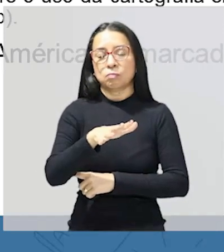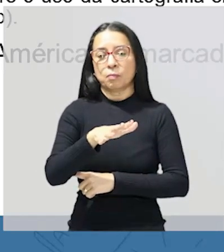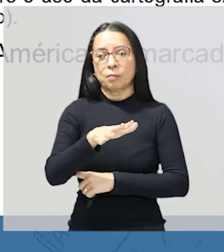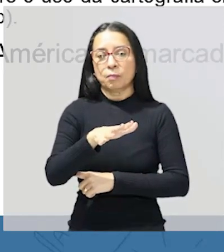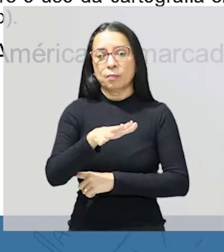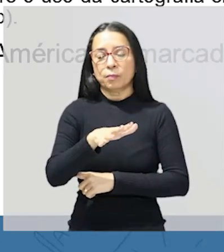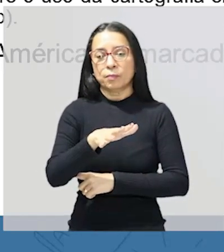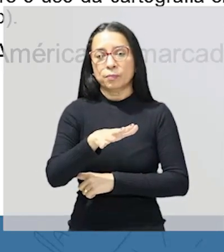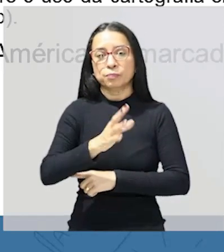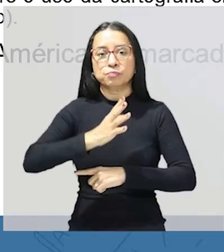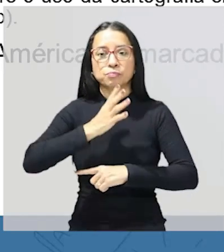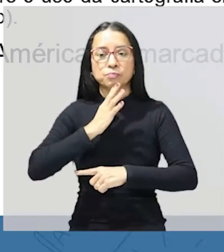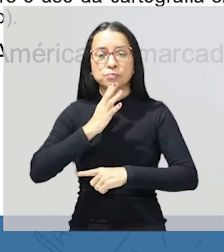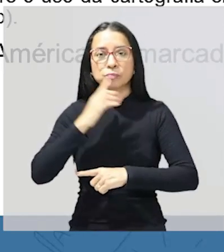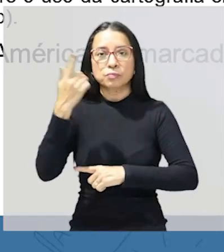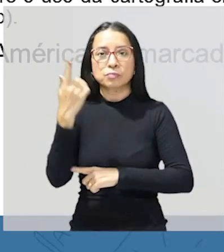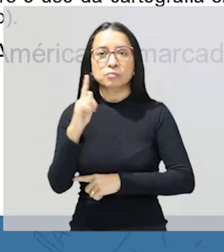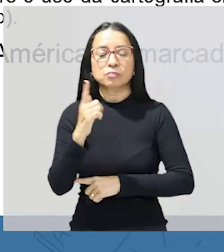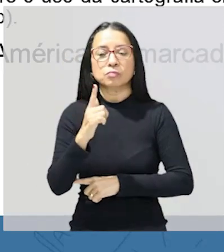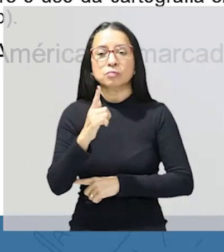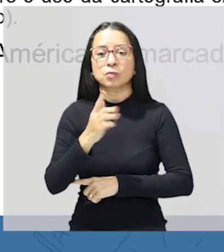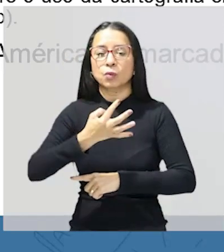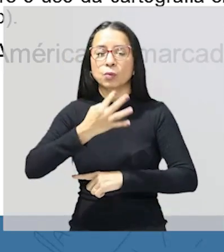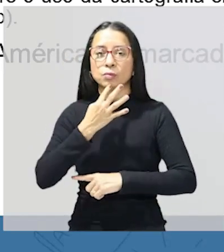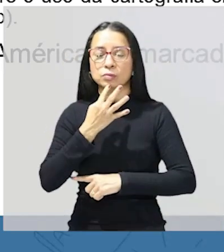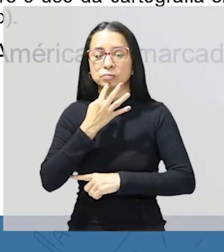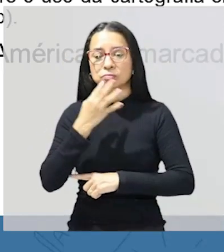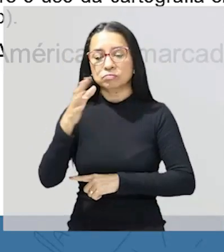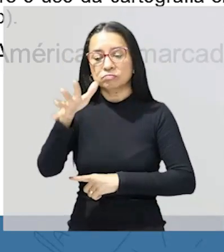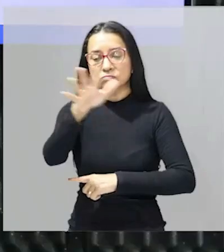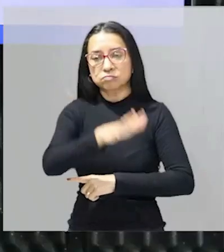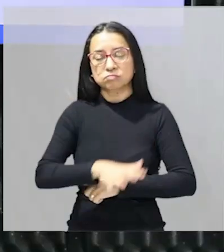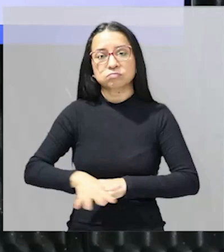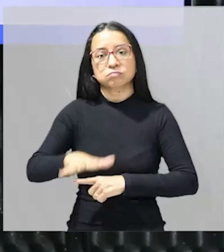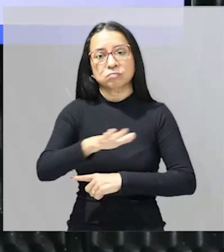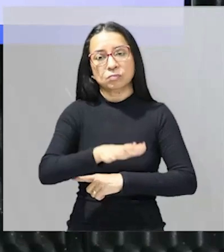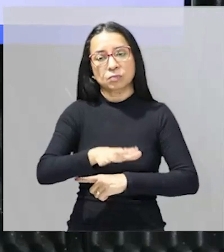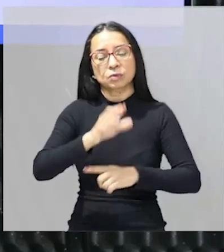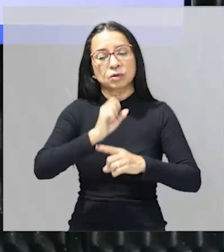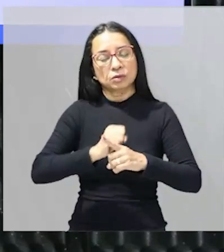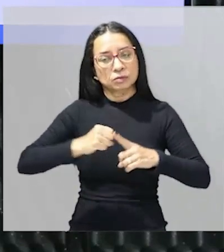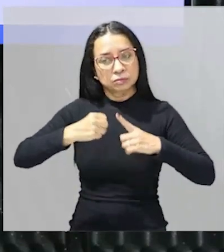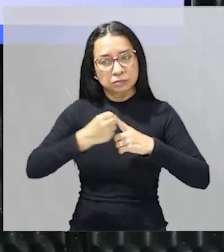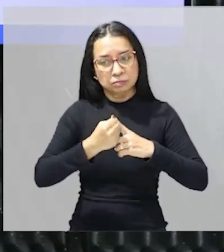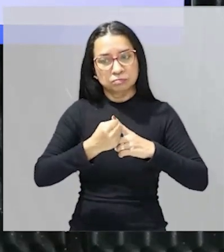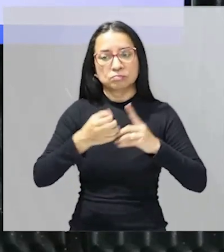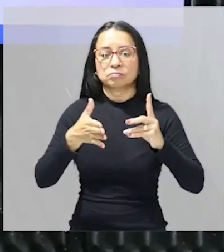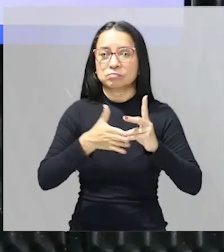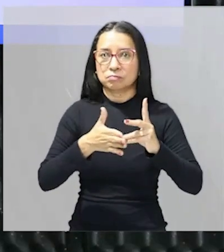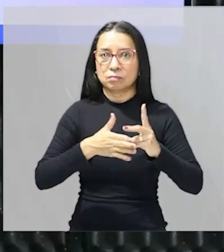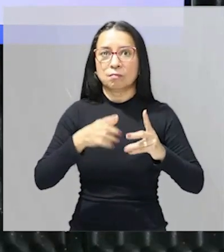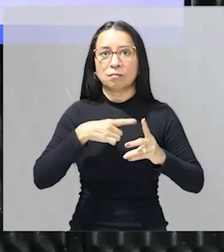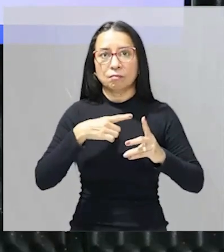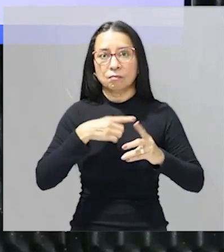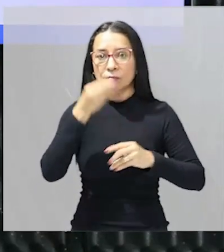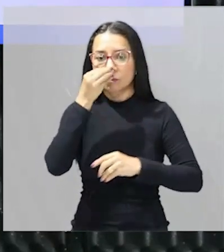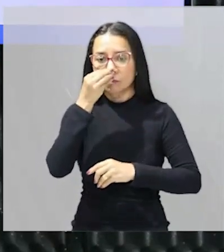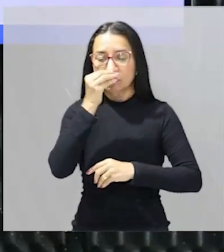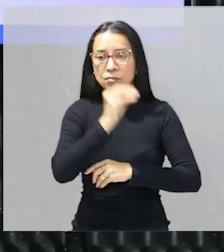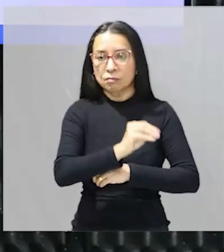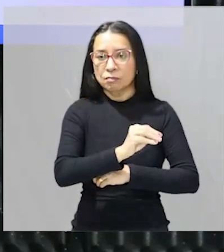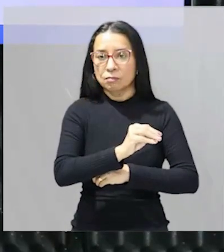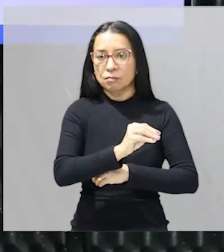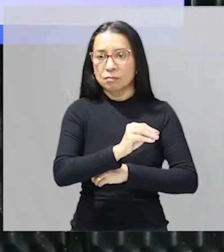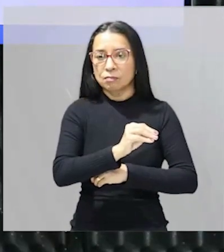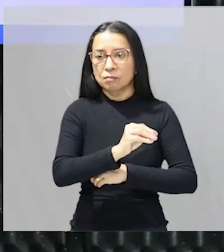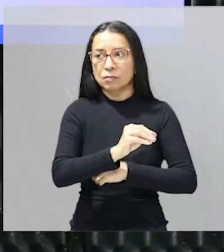conhecimento geográfico, o conhecimento cartográfico que essas sociedades indígenas tinham, foram ignorados pela